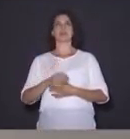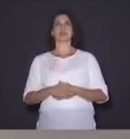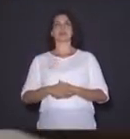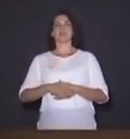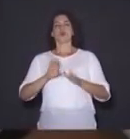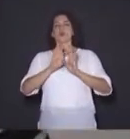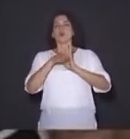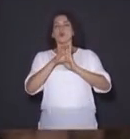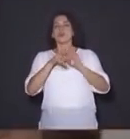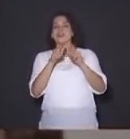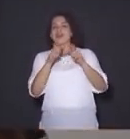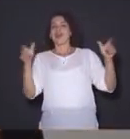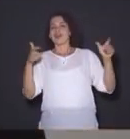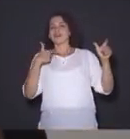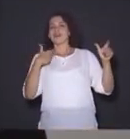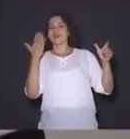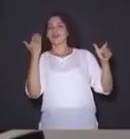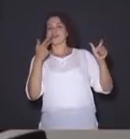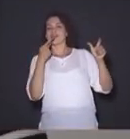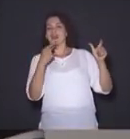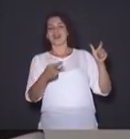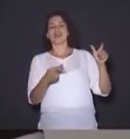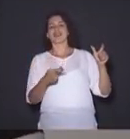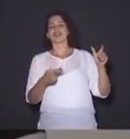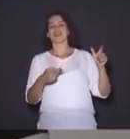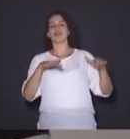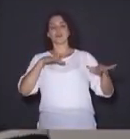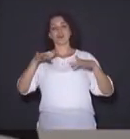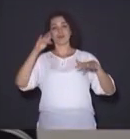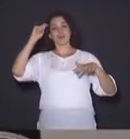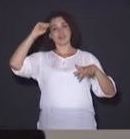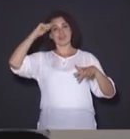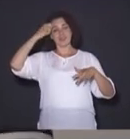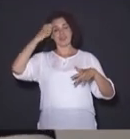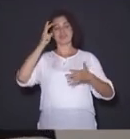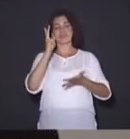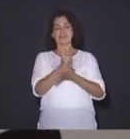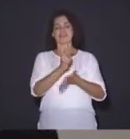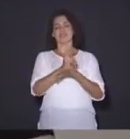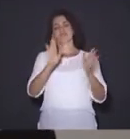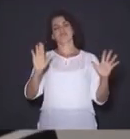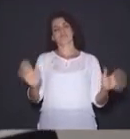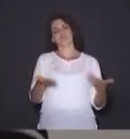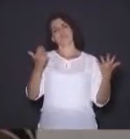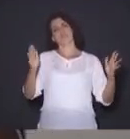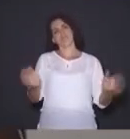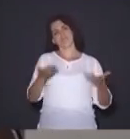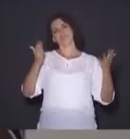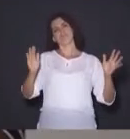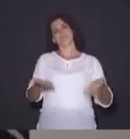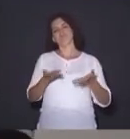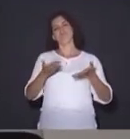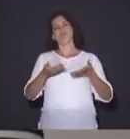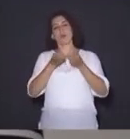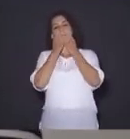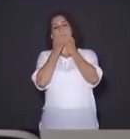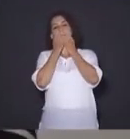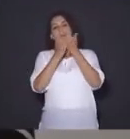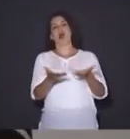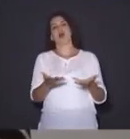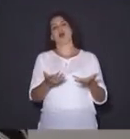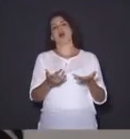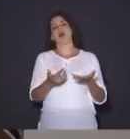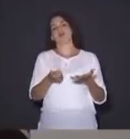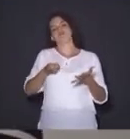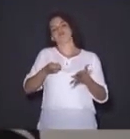mais ampla que eu dou ele tem sido um grande estimulador de fazer a denúncia e pressiona